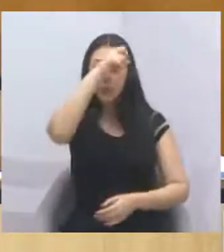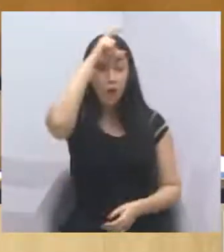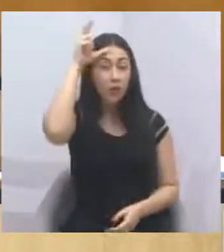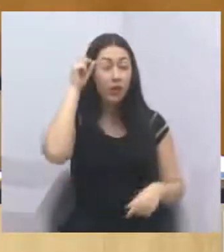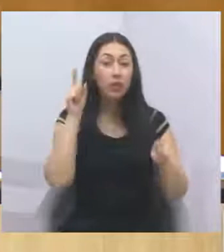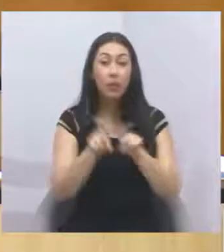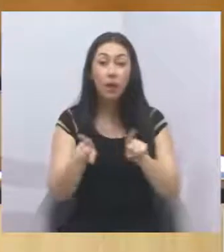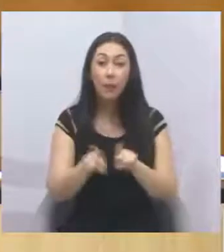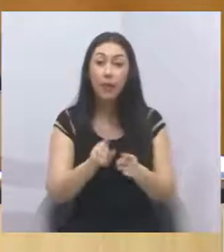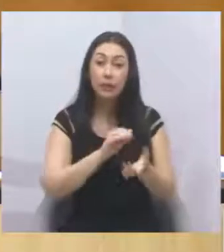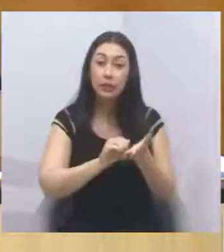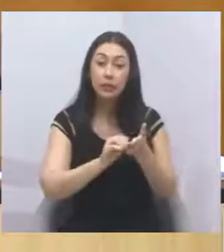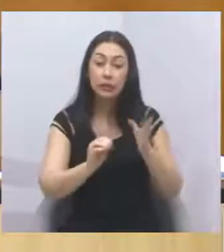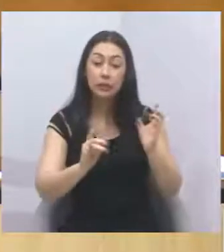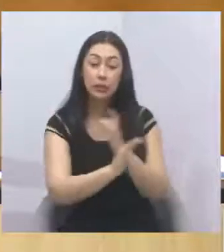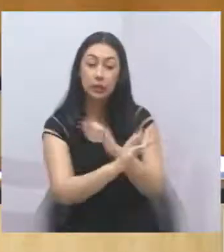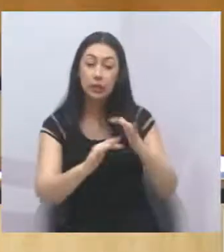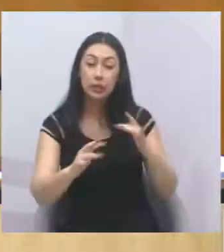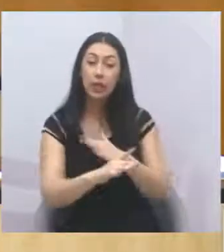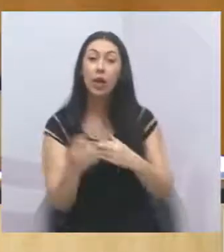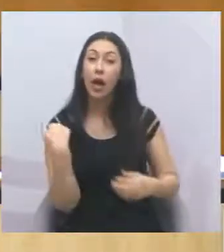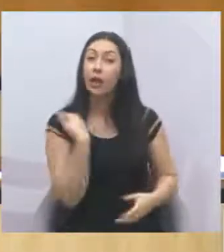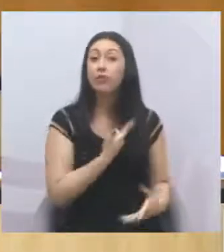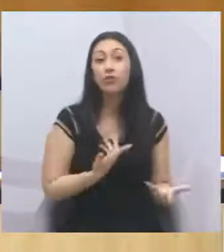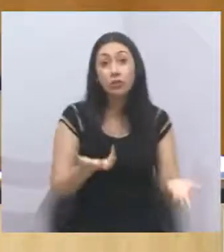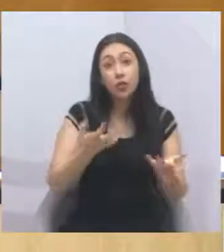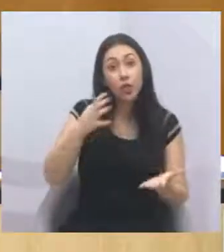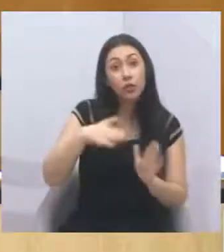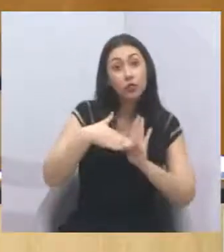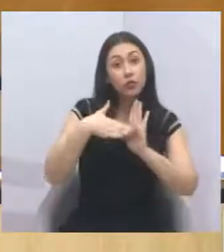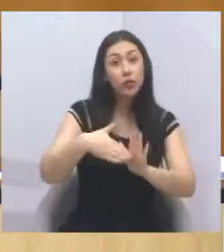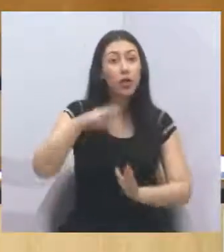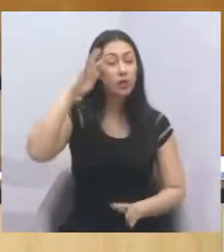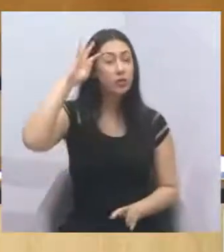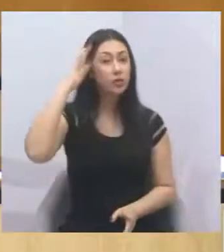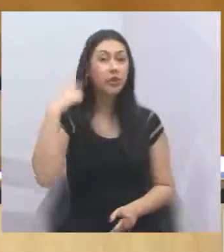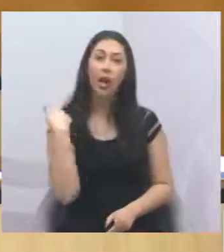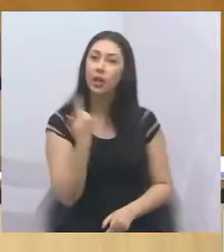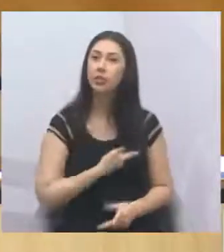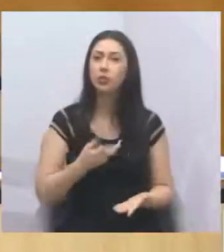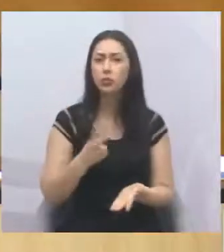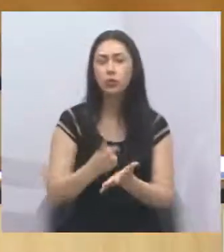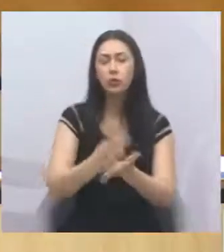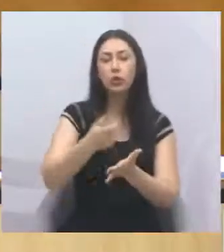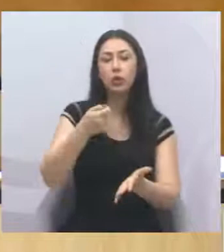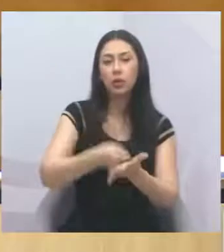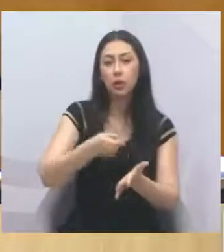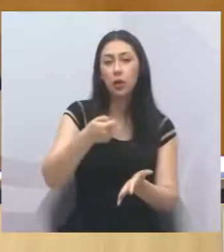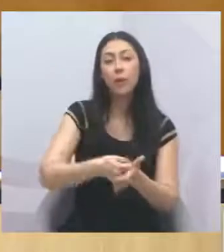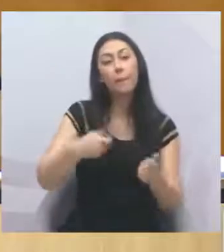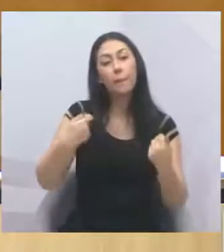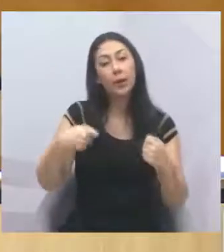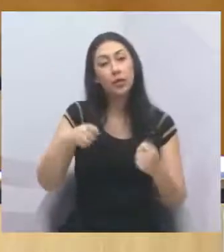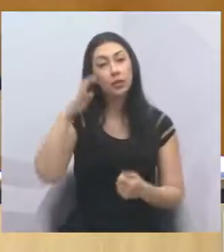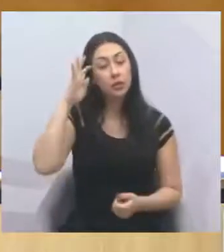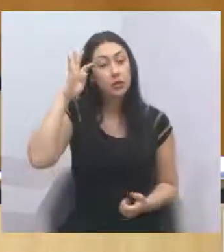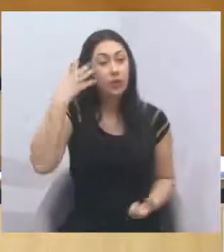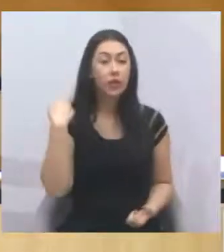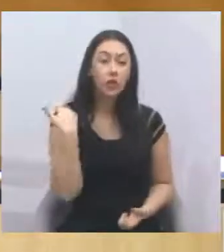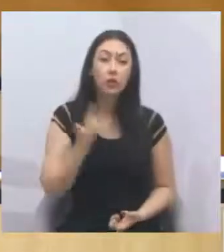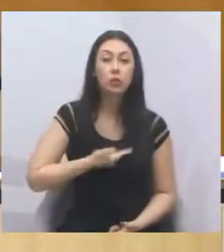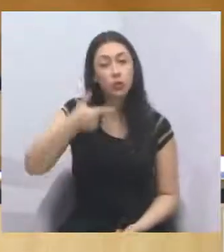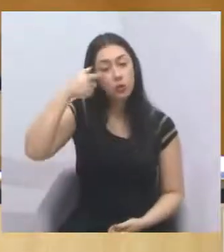urbana, que nós, essa casa, está interessada em resolver esse problema, e é dessa forma que nós vamos fazer, cobrando para que se apresente uma solução, e nós